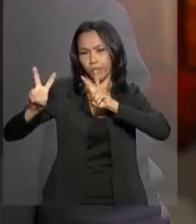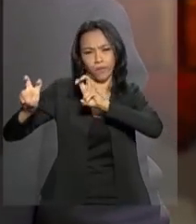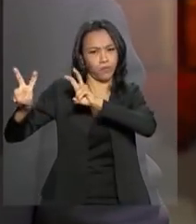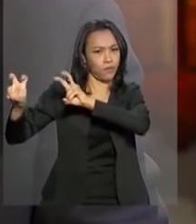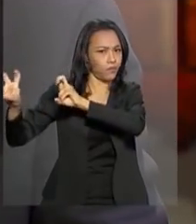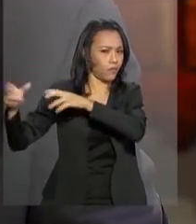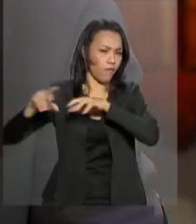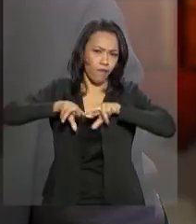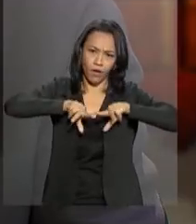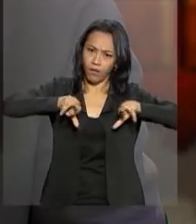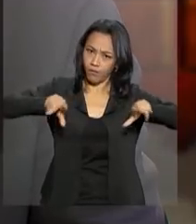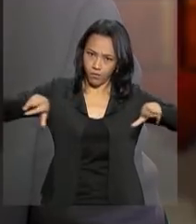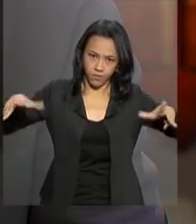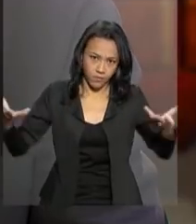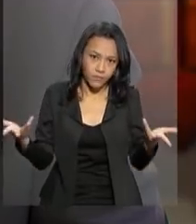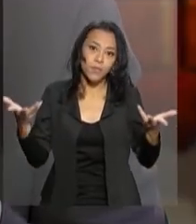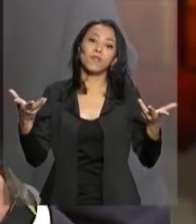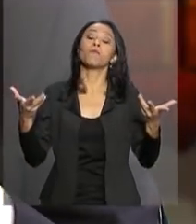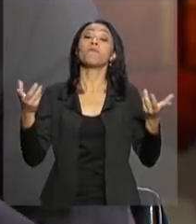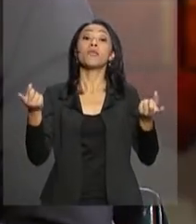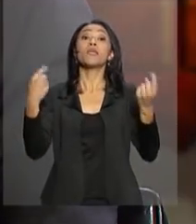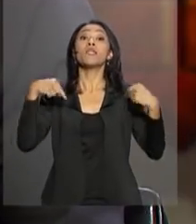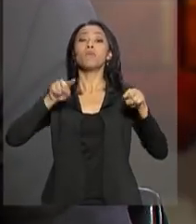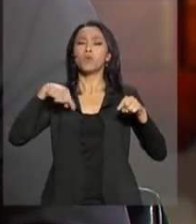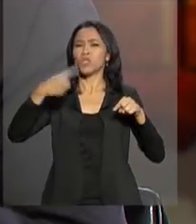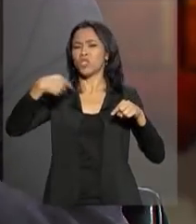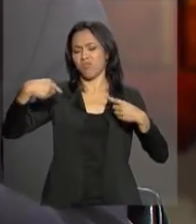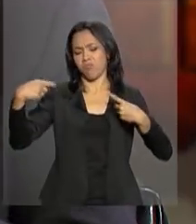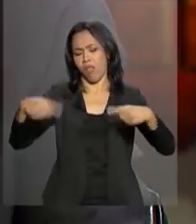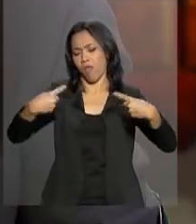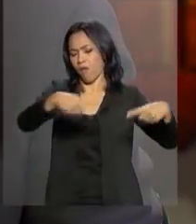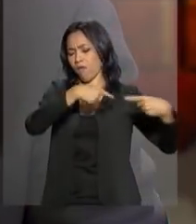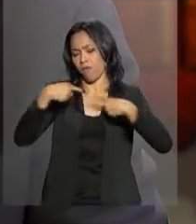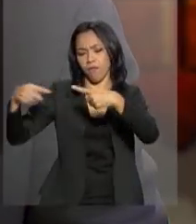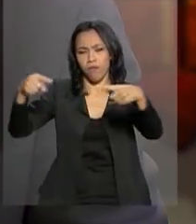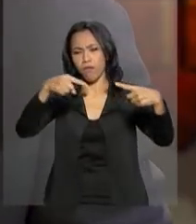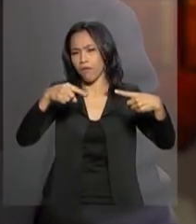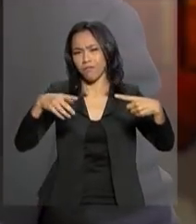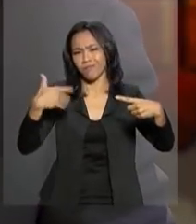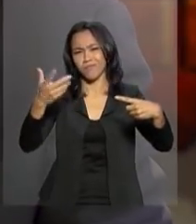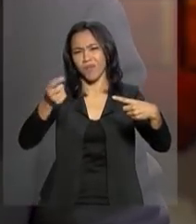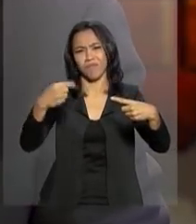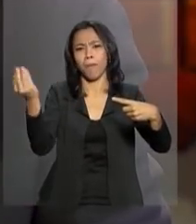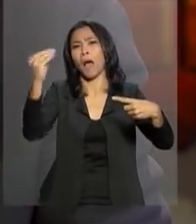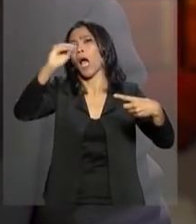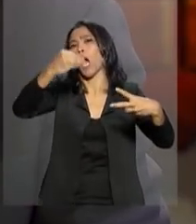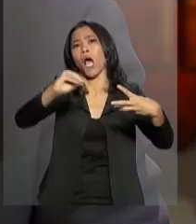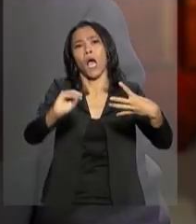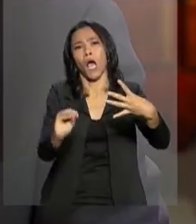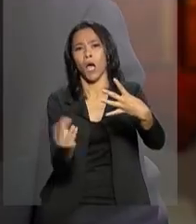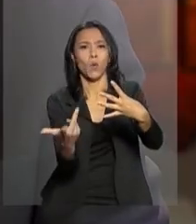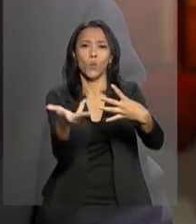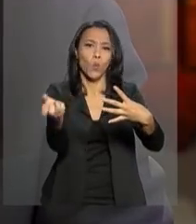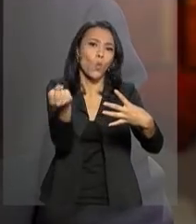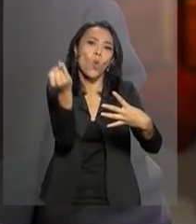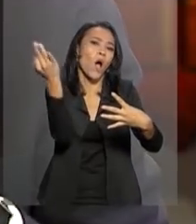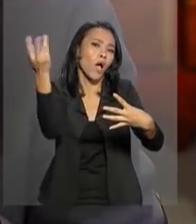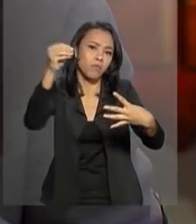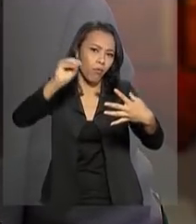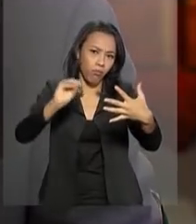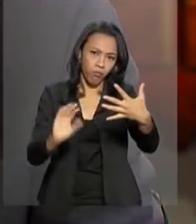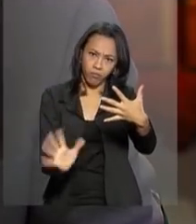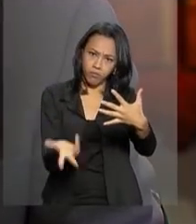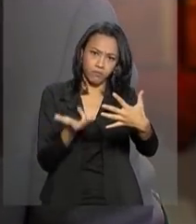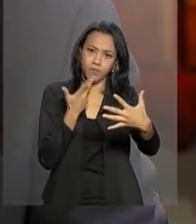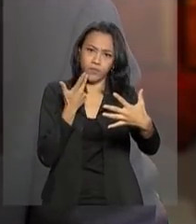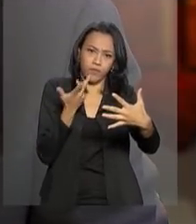variadas comissões, que afinal, depois de longo debate, aqui não convém discutir os longos debates que se verificaram, tanto em